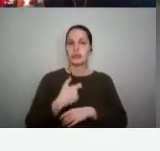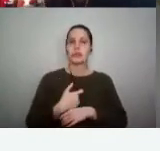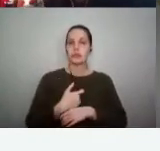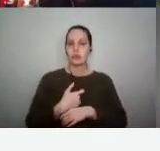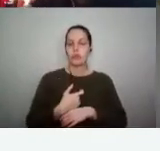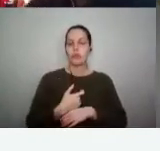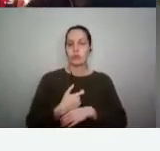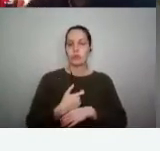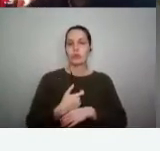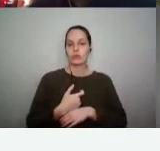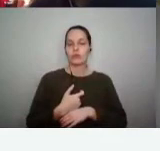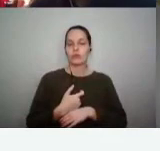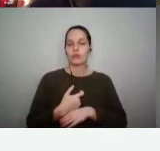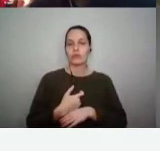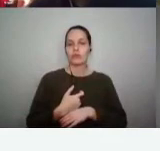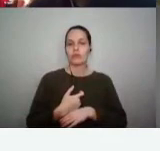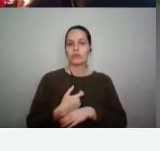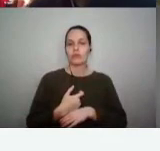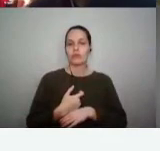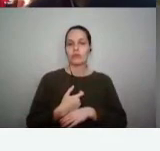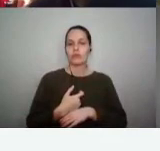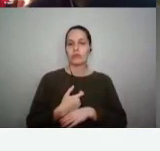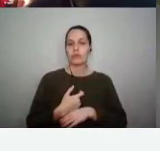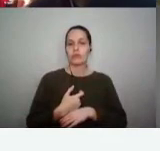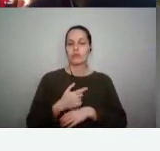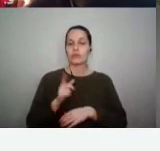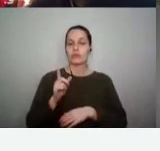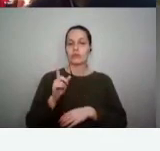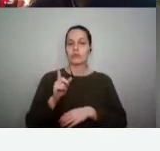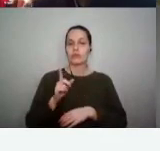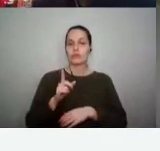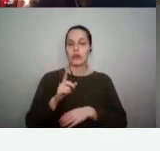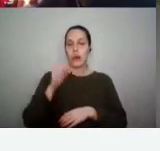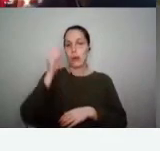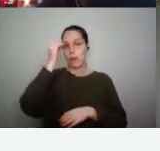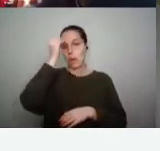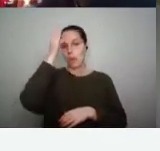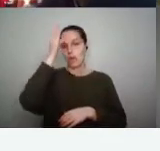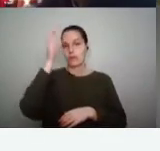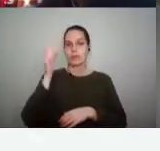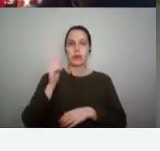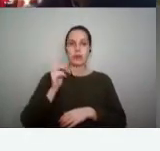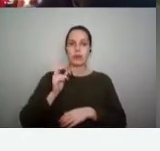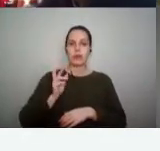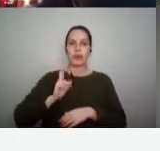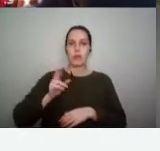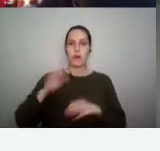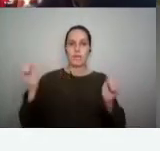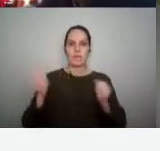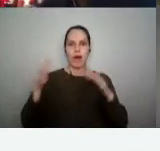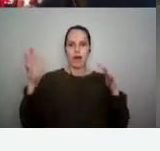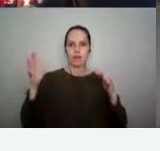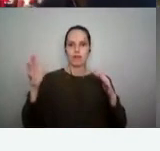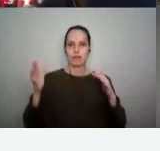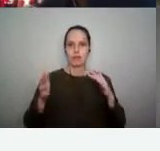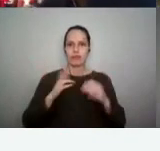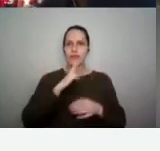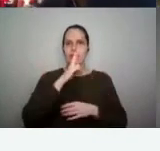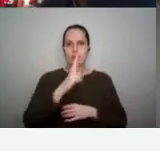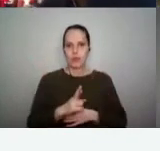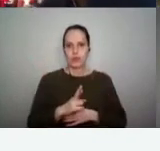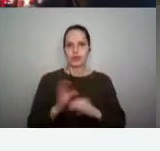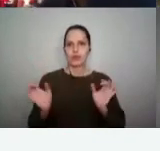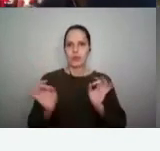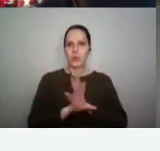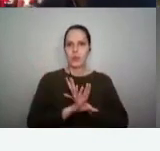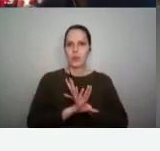foram históricos, né? Que não, o conhecimento não caiu do céu, né? Que aquele processo não foi produzido